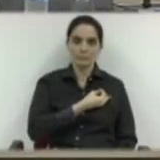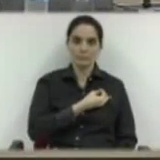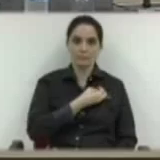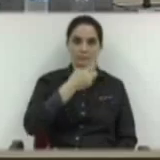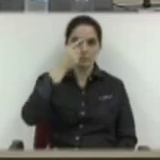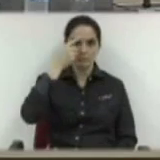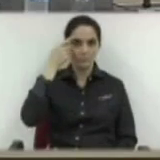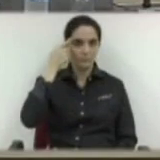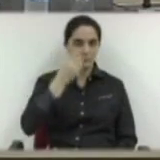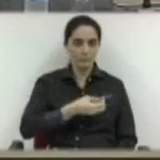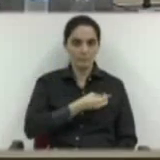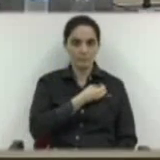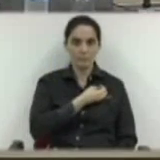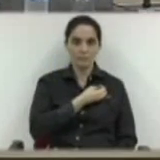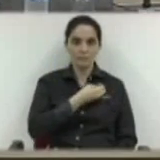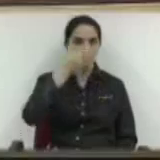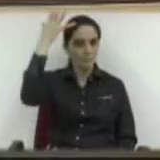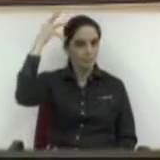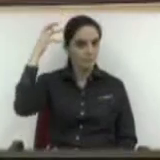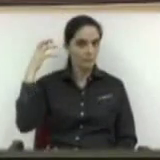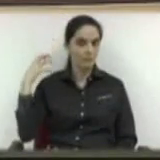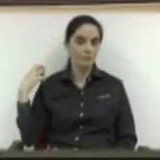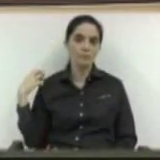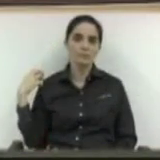Dr. Júlio. Presente. Lubogo.